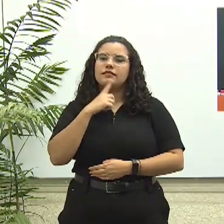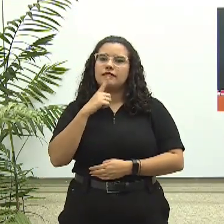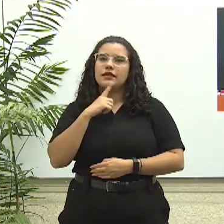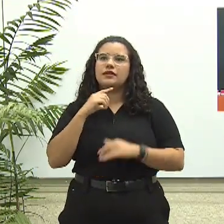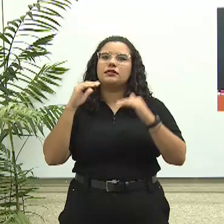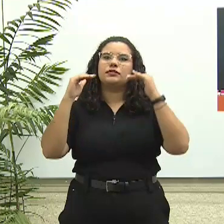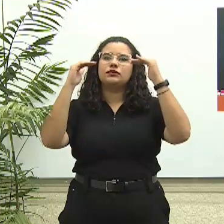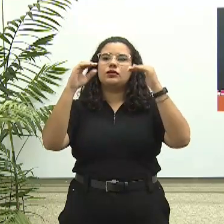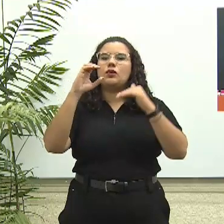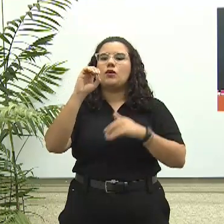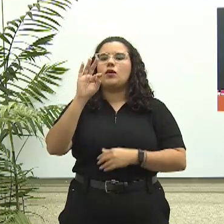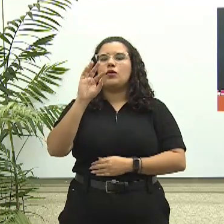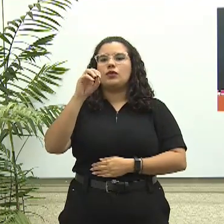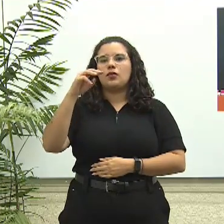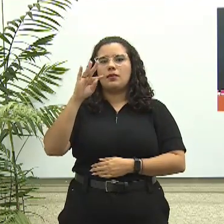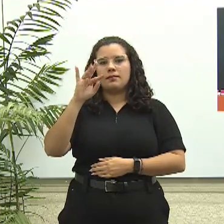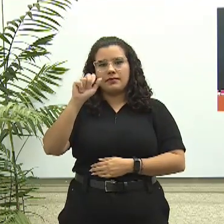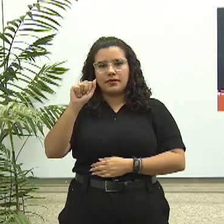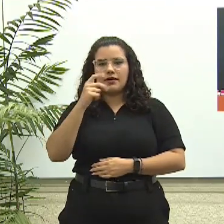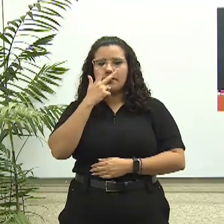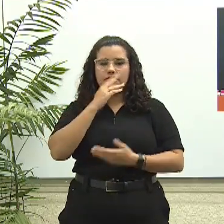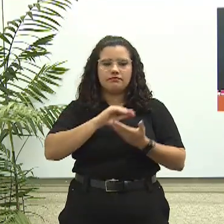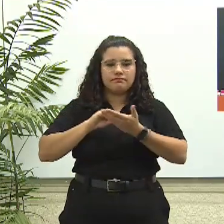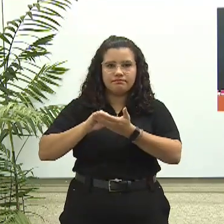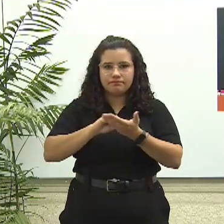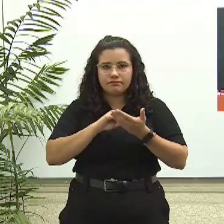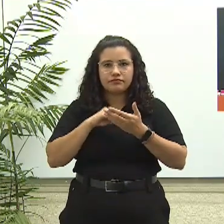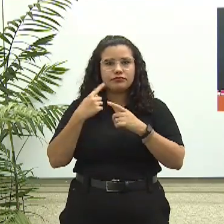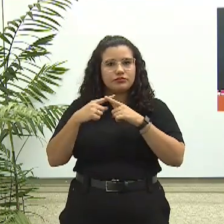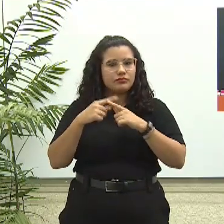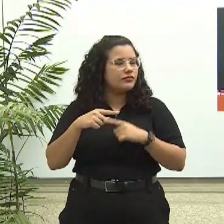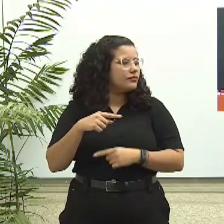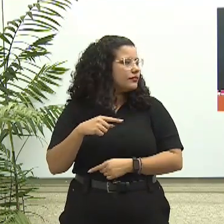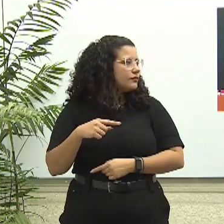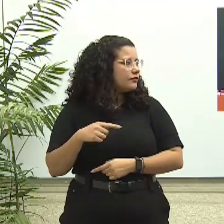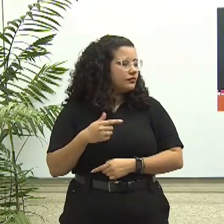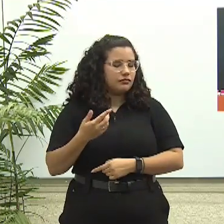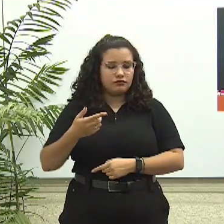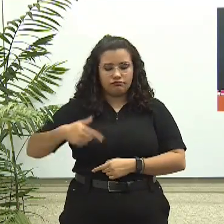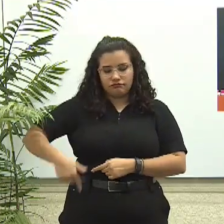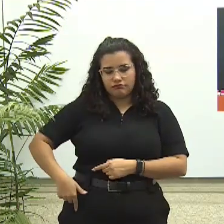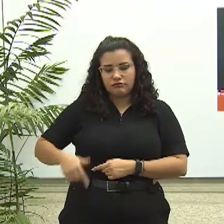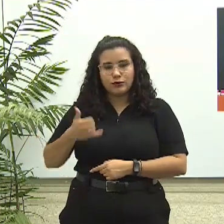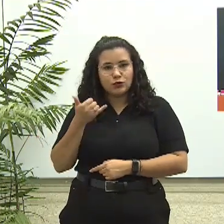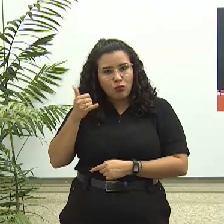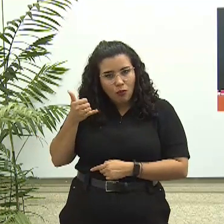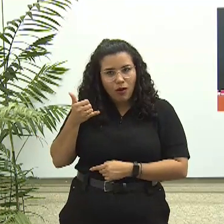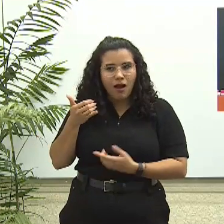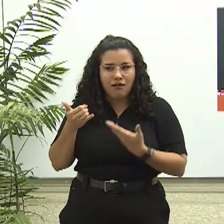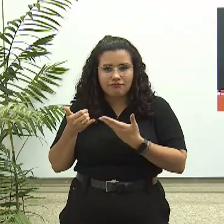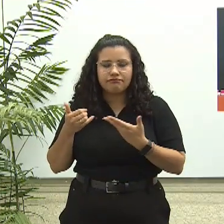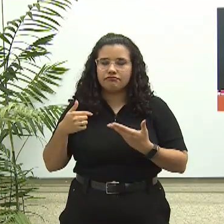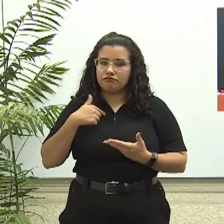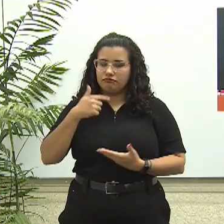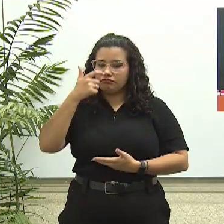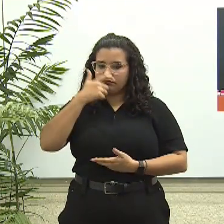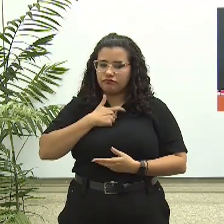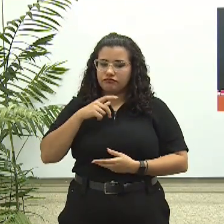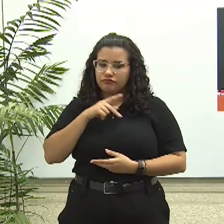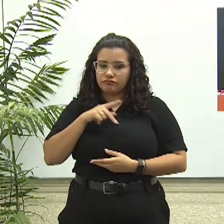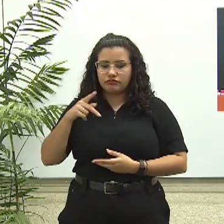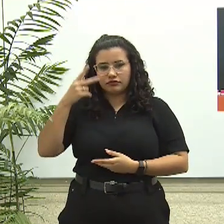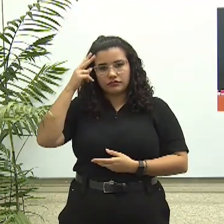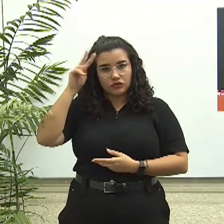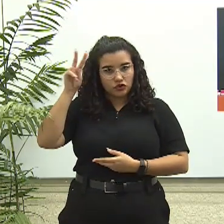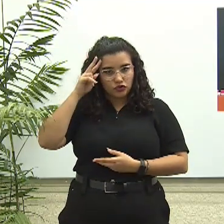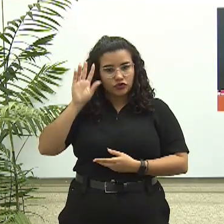distopia por quê esse dispositivo que nós temos aqui e eu que sou professor de história né Eh sou da área da história